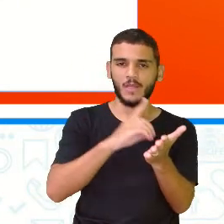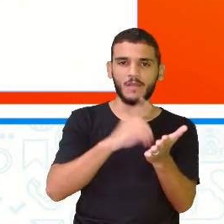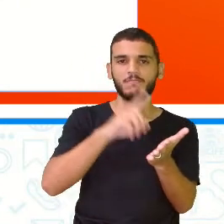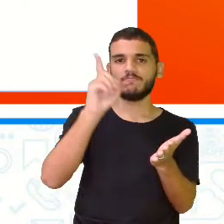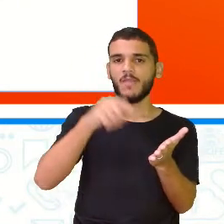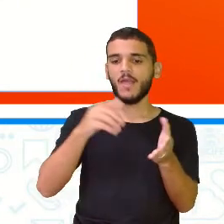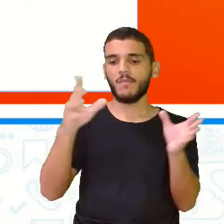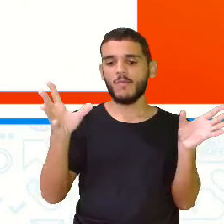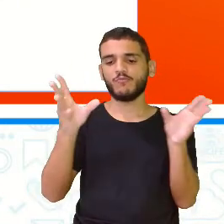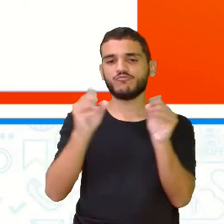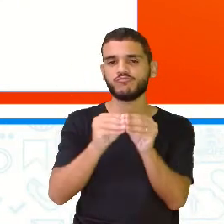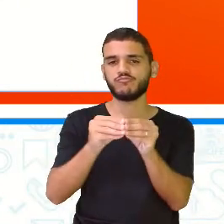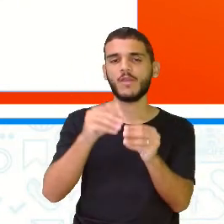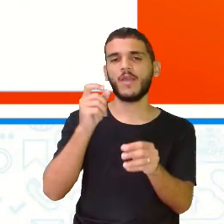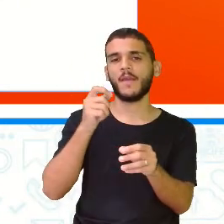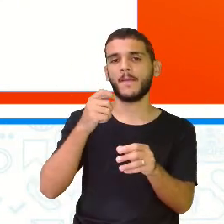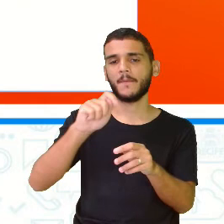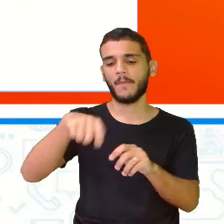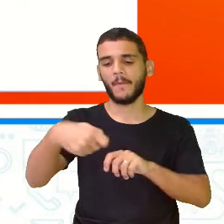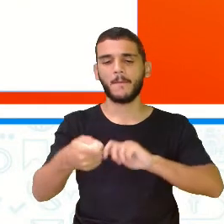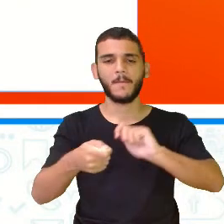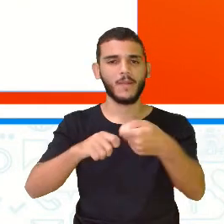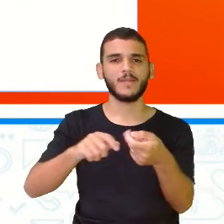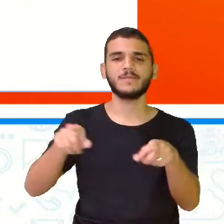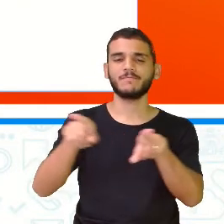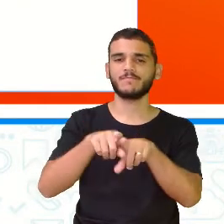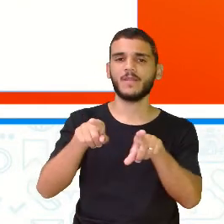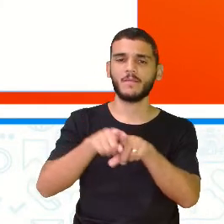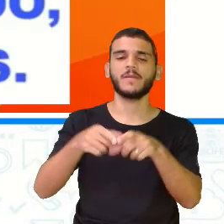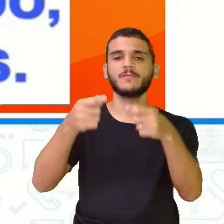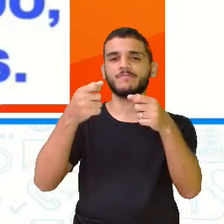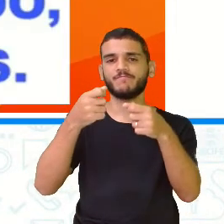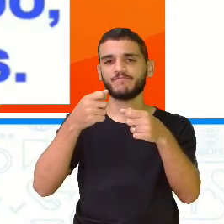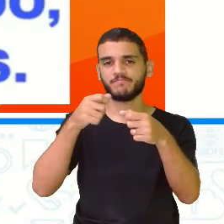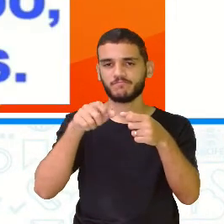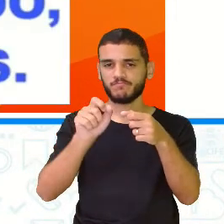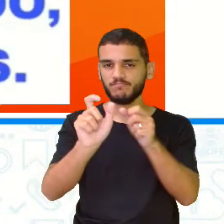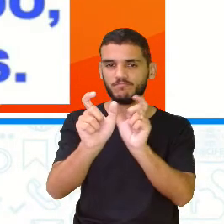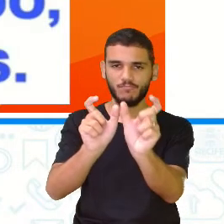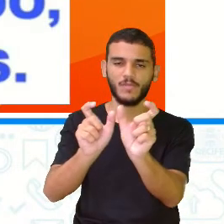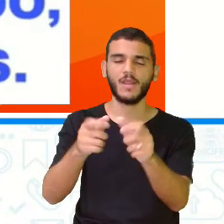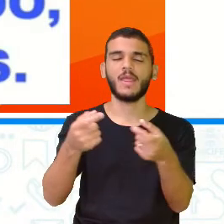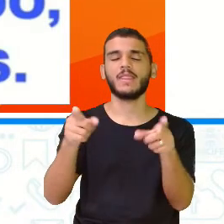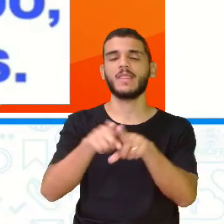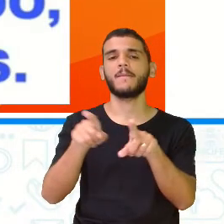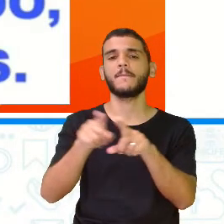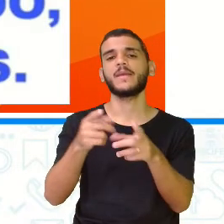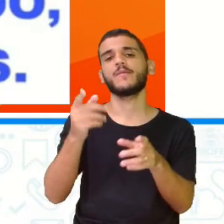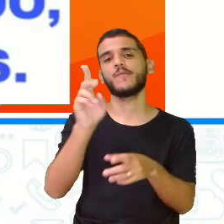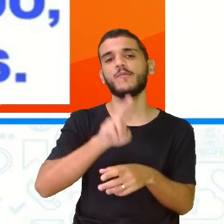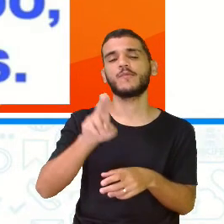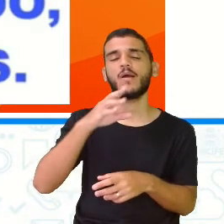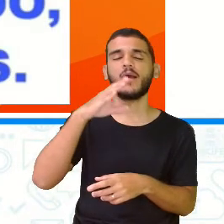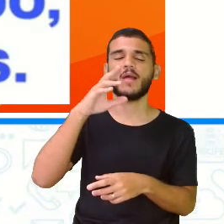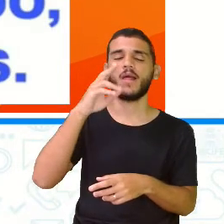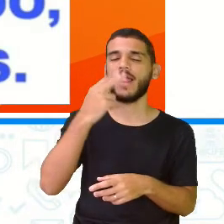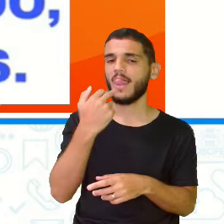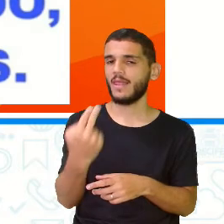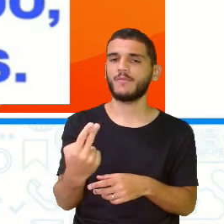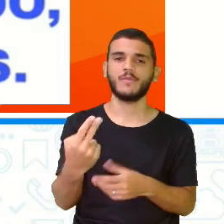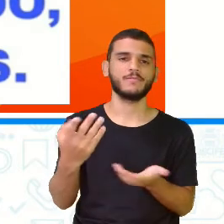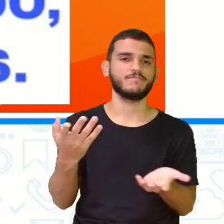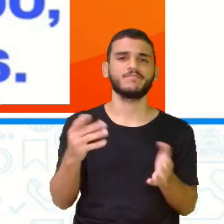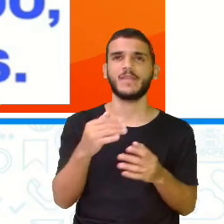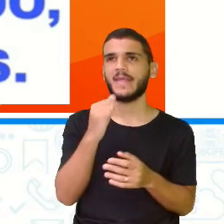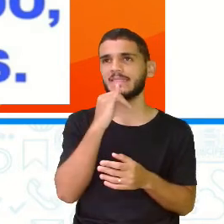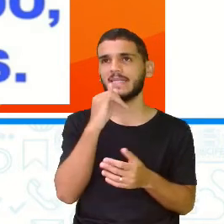locuções organizadas por ordem alfabética em uma determinada língua. E essas palavras geralmente possuem informações